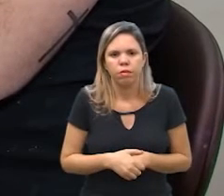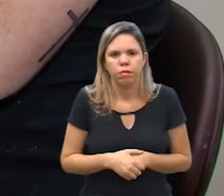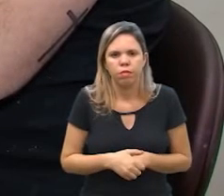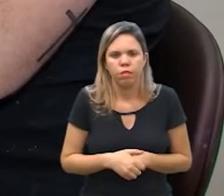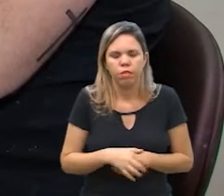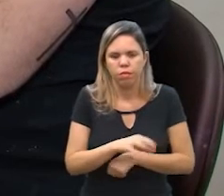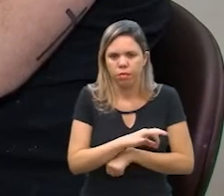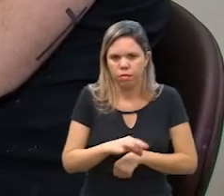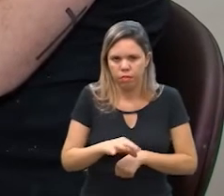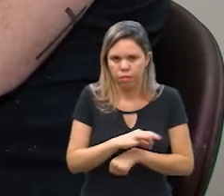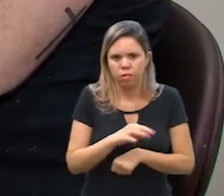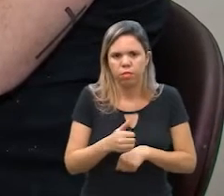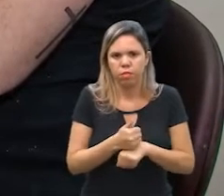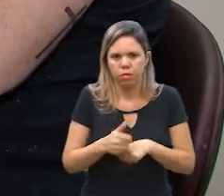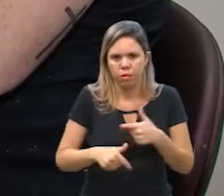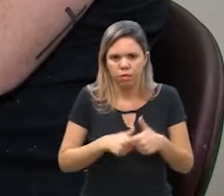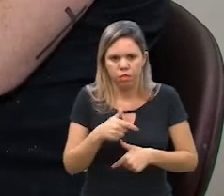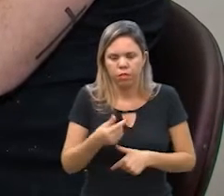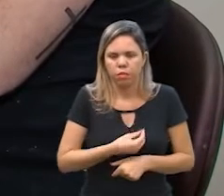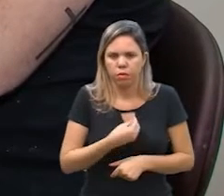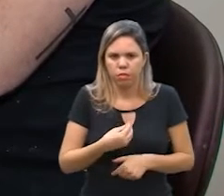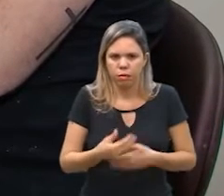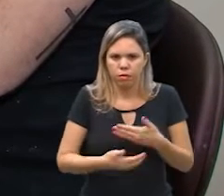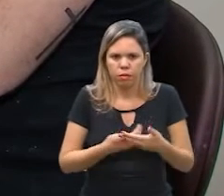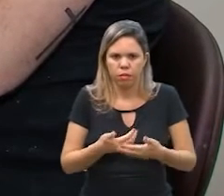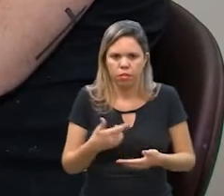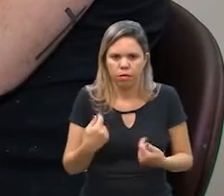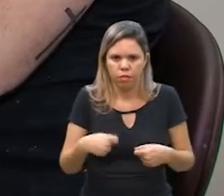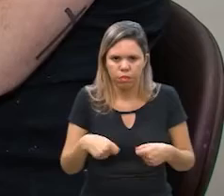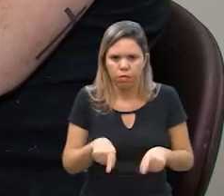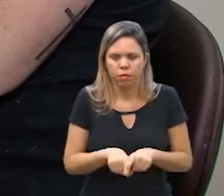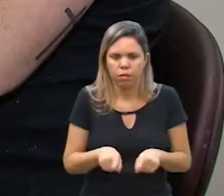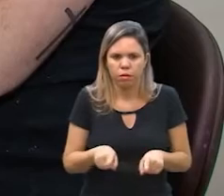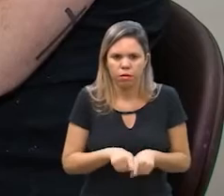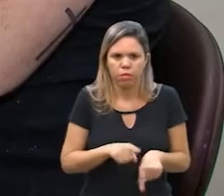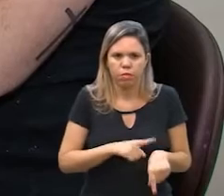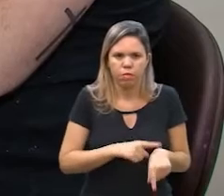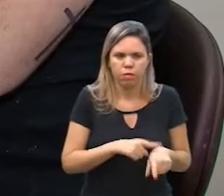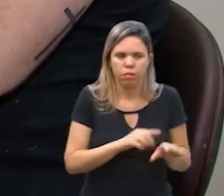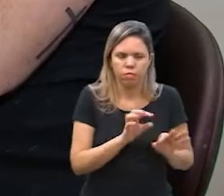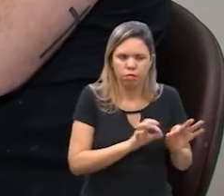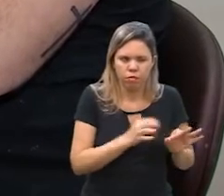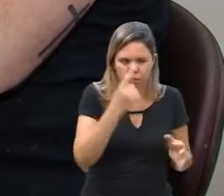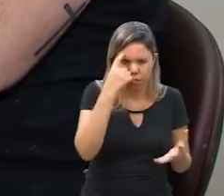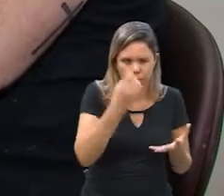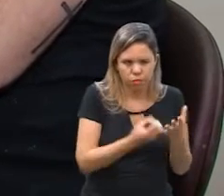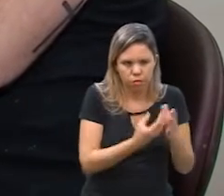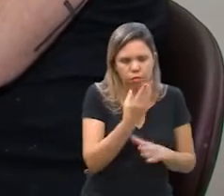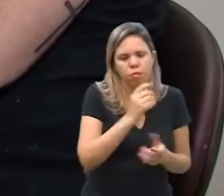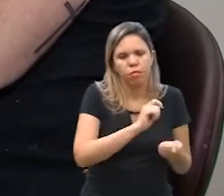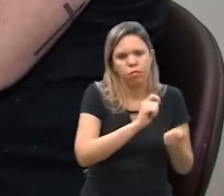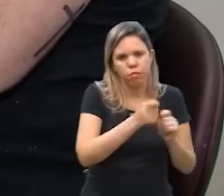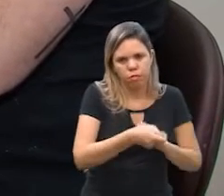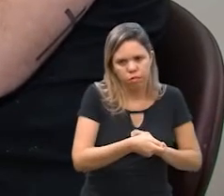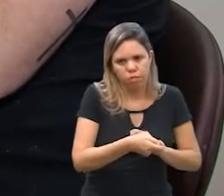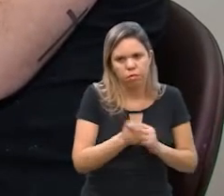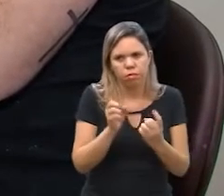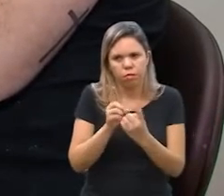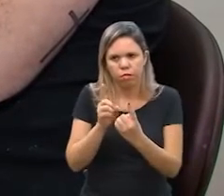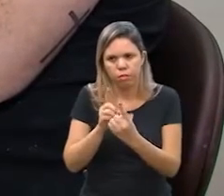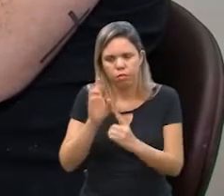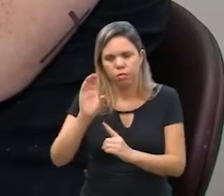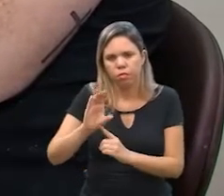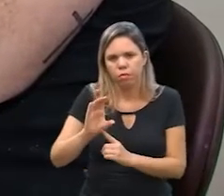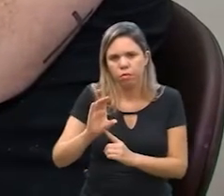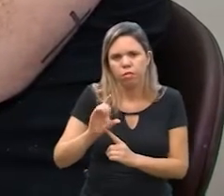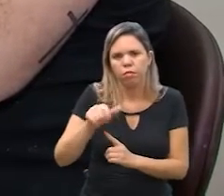de um arquiteto, ela é puxada, porque você tem que ter um momento de criatividade, um momento de criação, um momento de atendimento ao